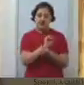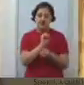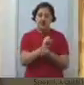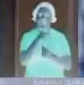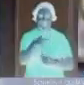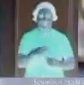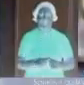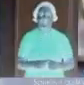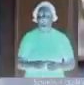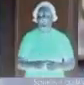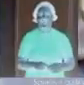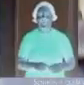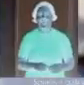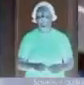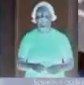você.